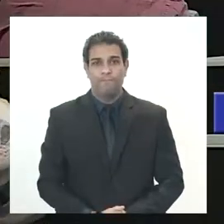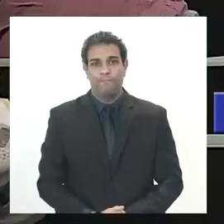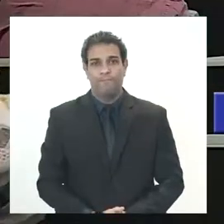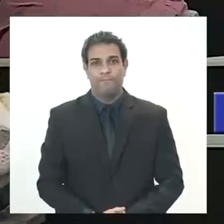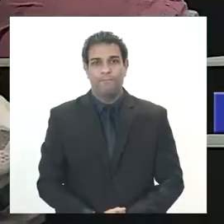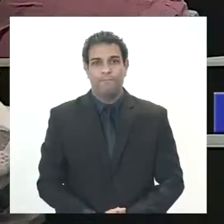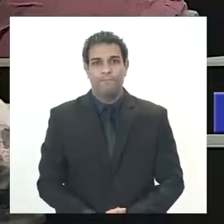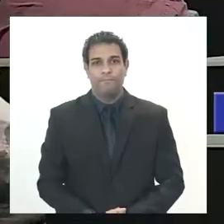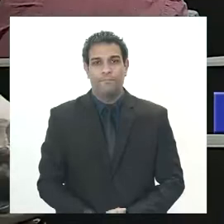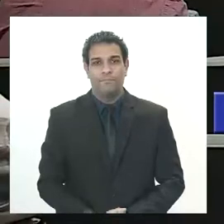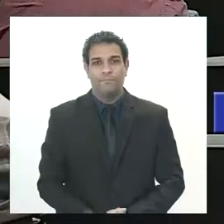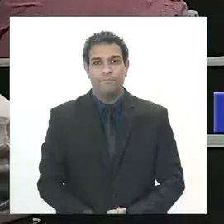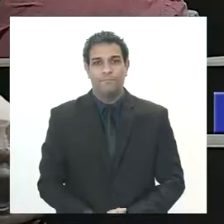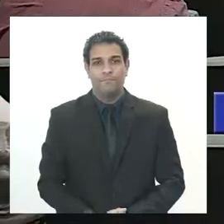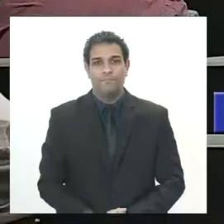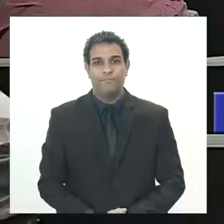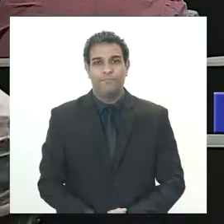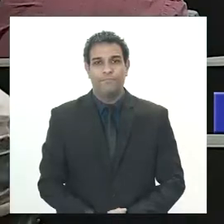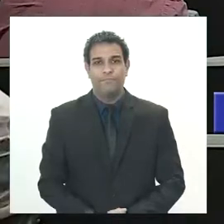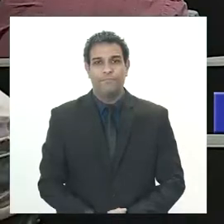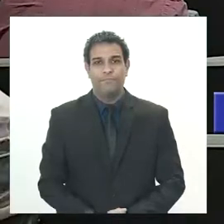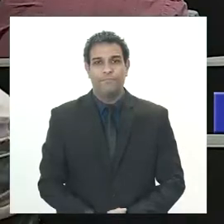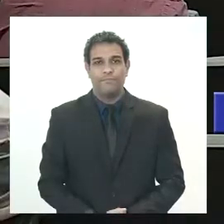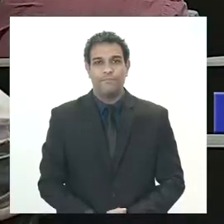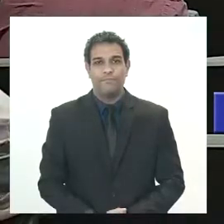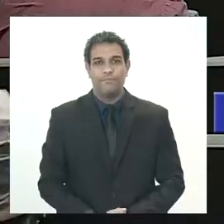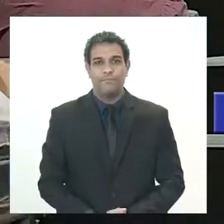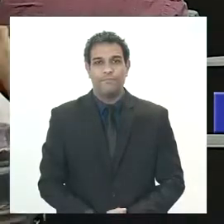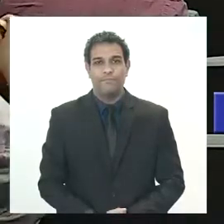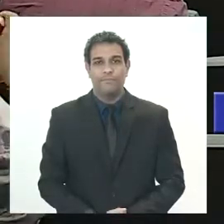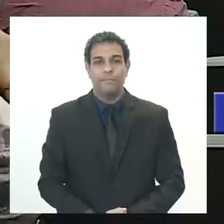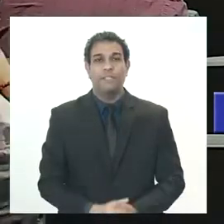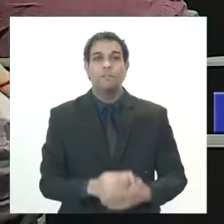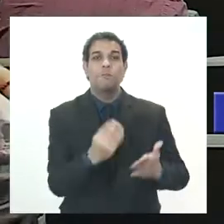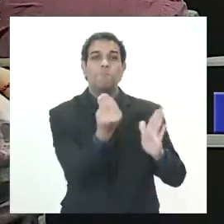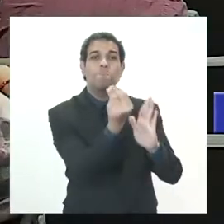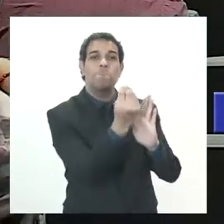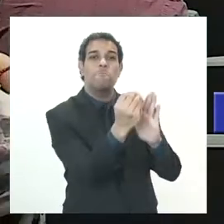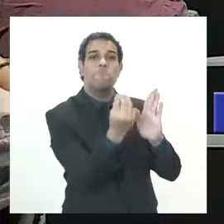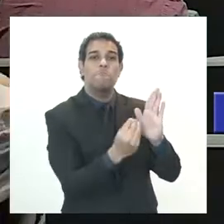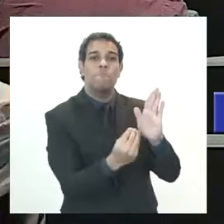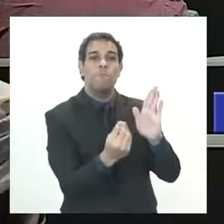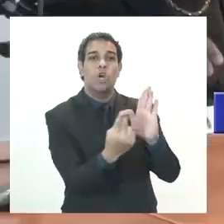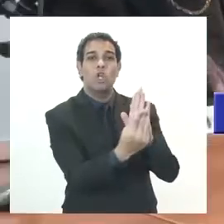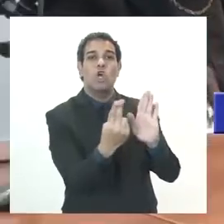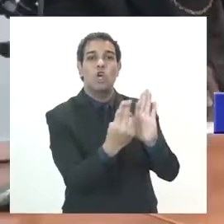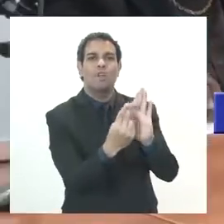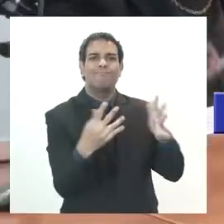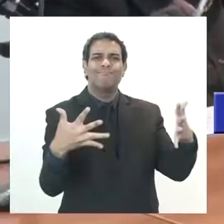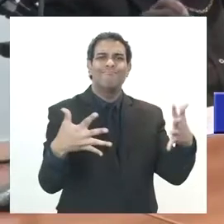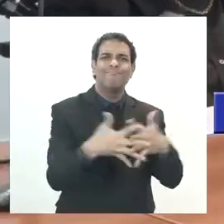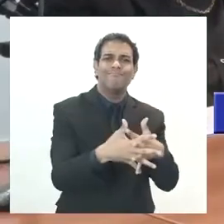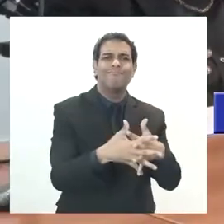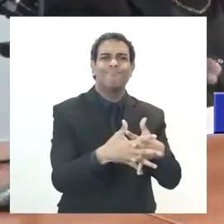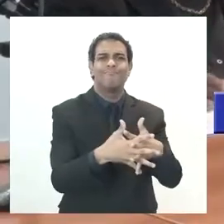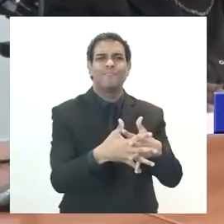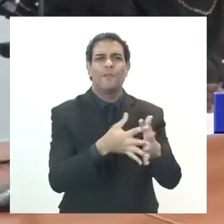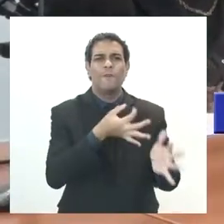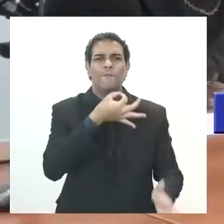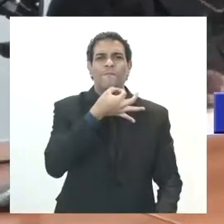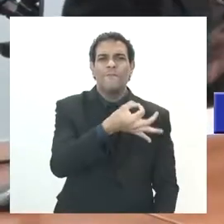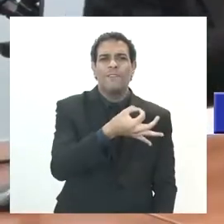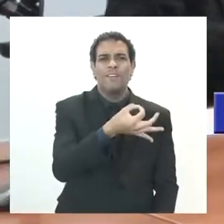o Mário Augusto albiani tempo depois da nossa botaram dois nomes numa coisa só eu sei que eu sumi mas de